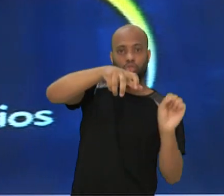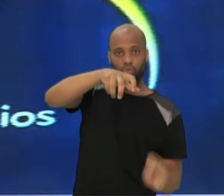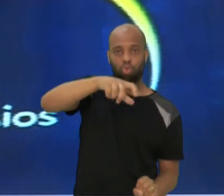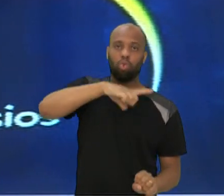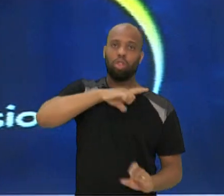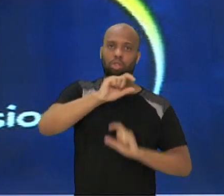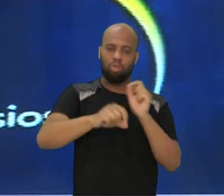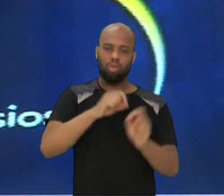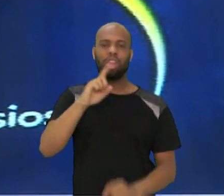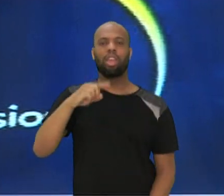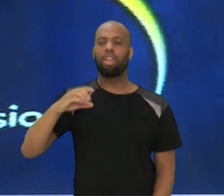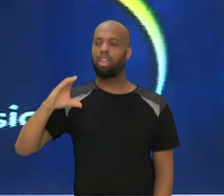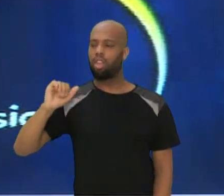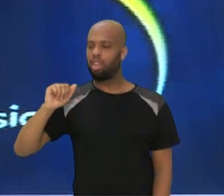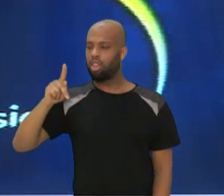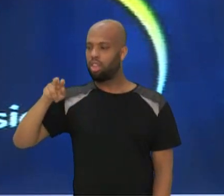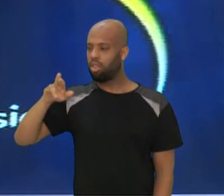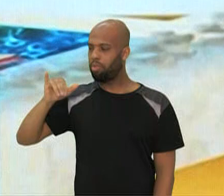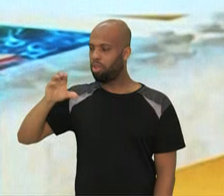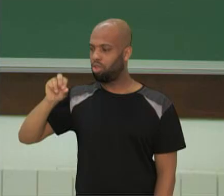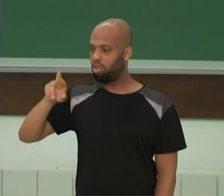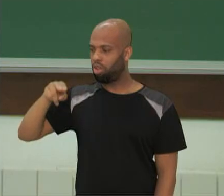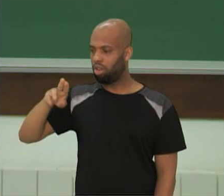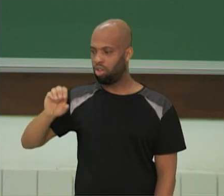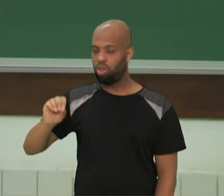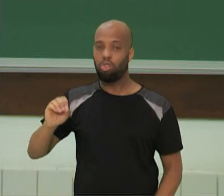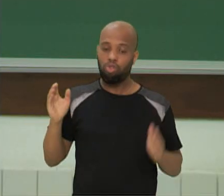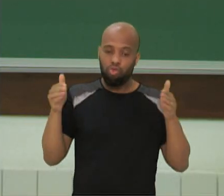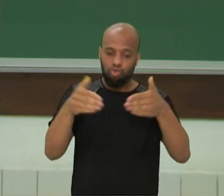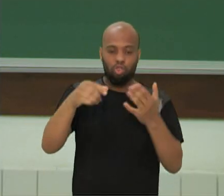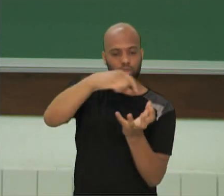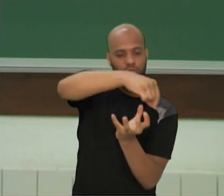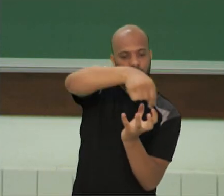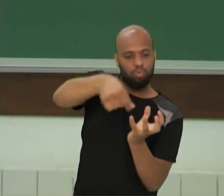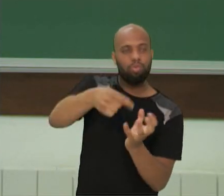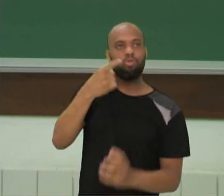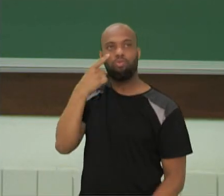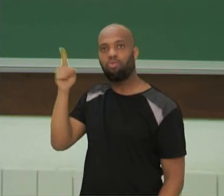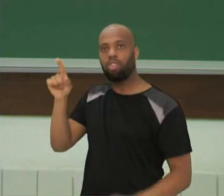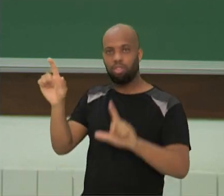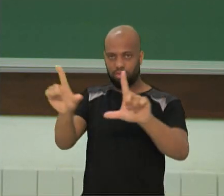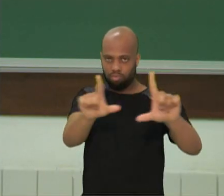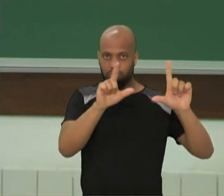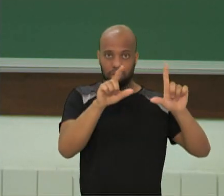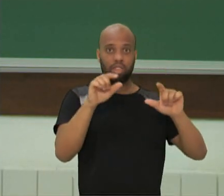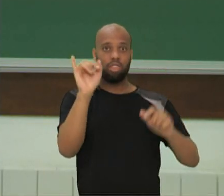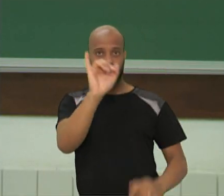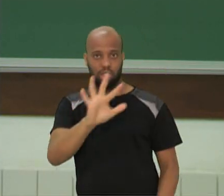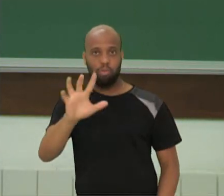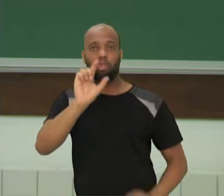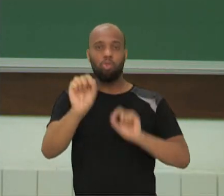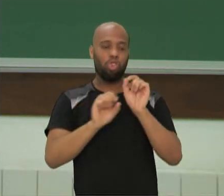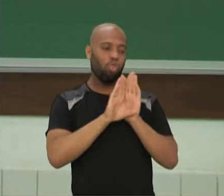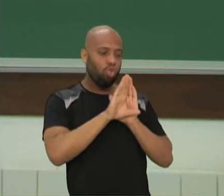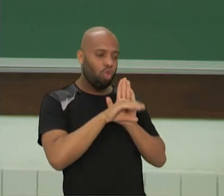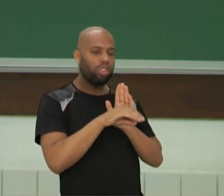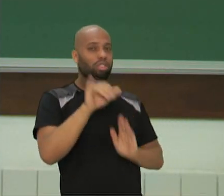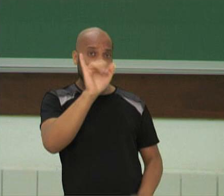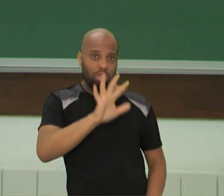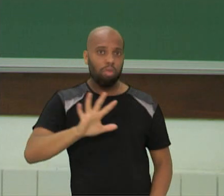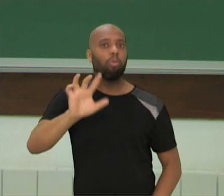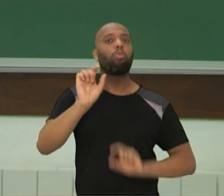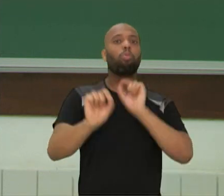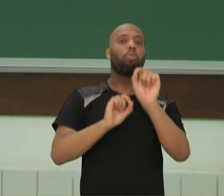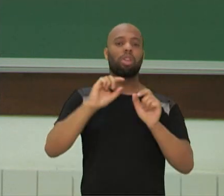de Capricórnio, em direção à linha do Equador. E aqui na tela, a gente vai perceber a definição